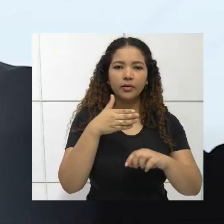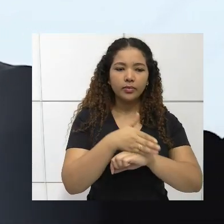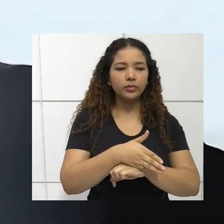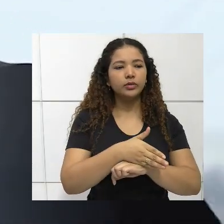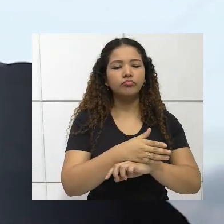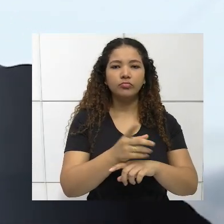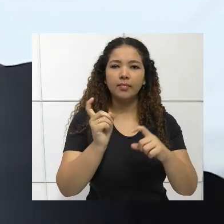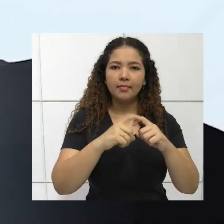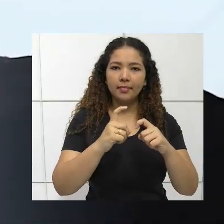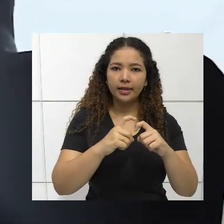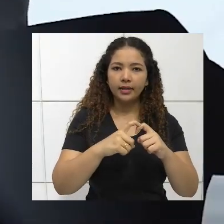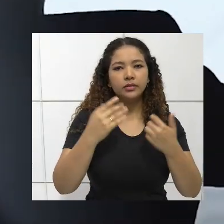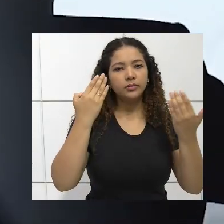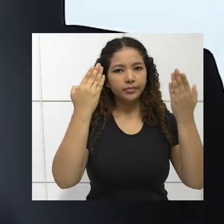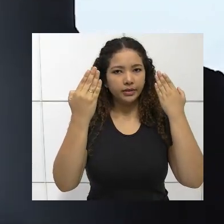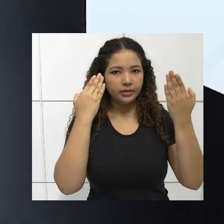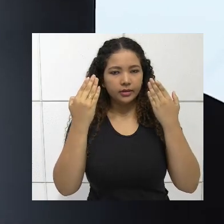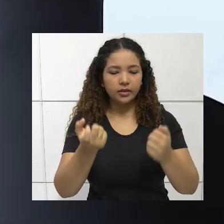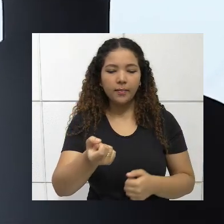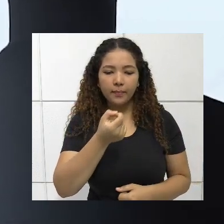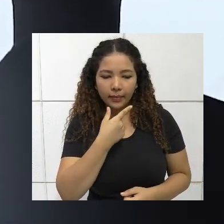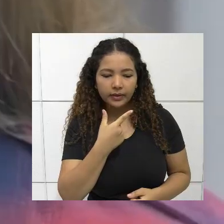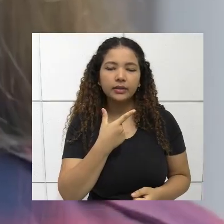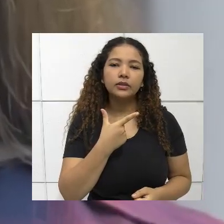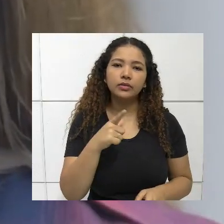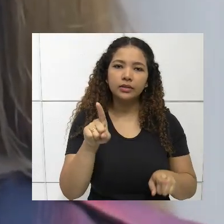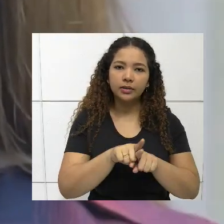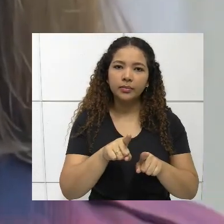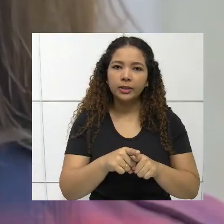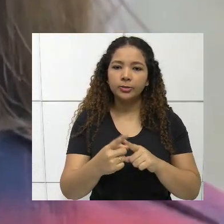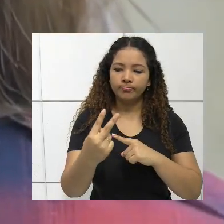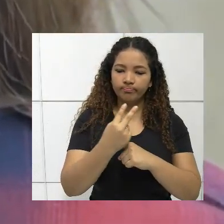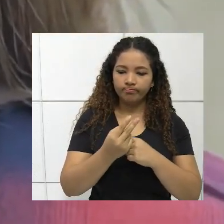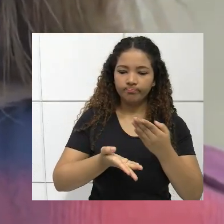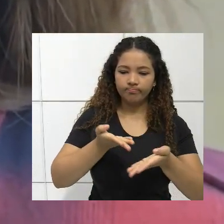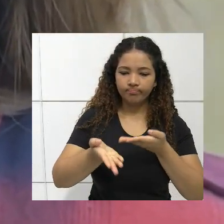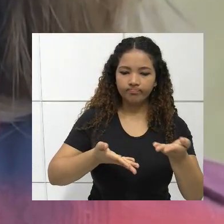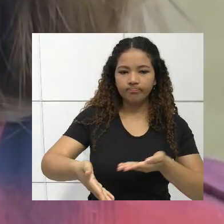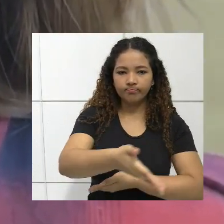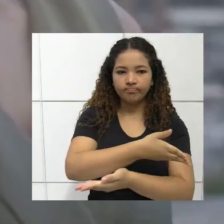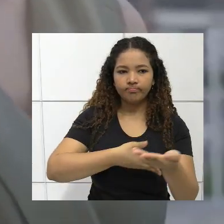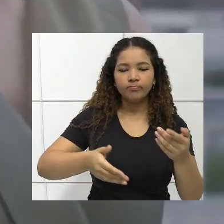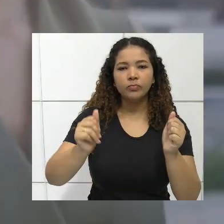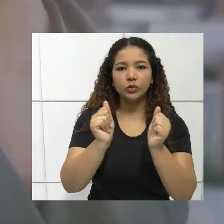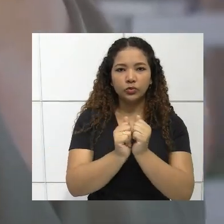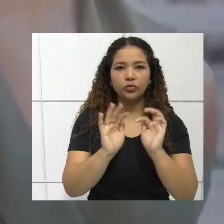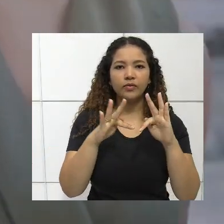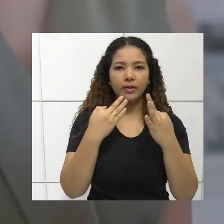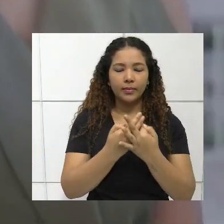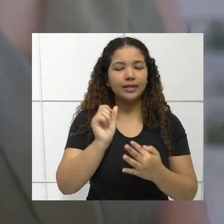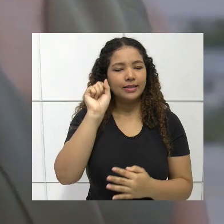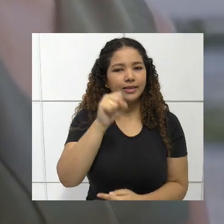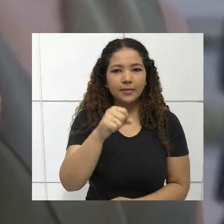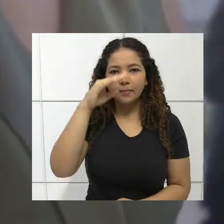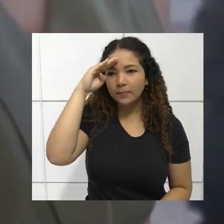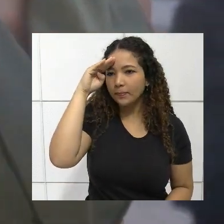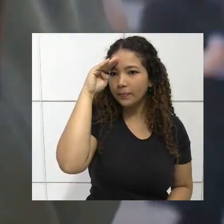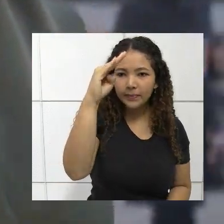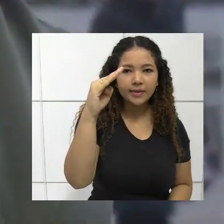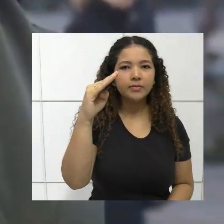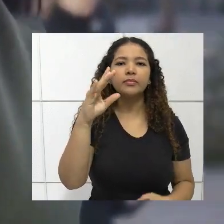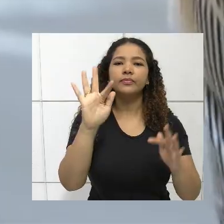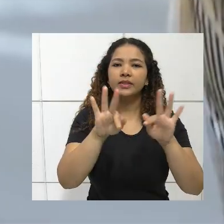médico. Então, é um tratamento casado, os dois. E, claro, a presença da família. Com certeza. É a dica que